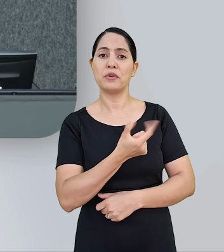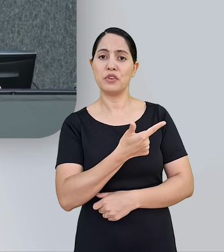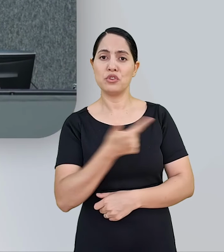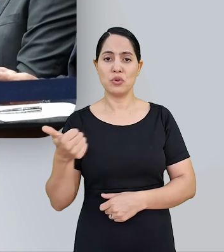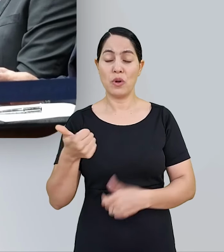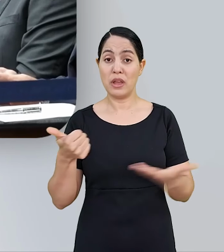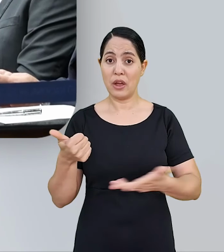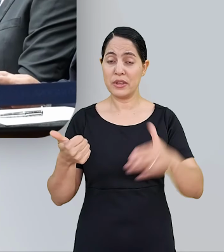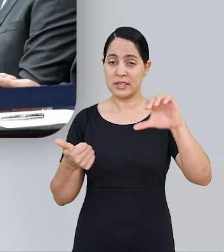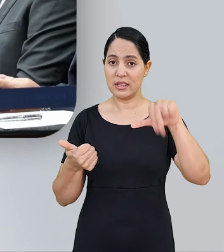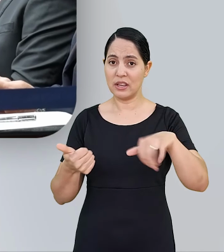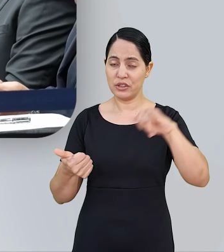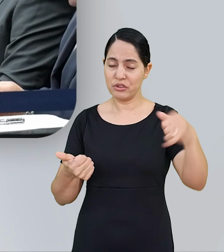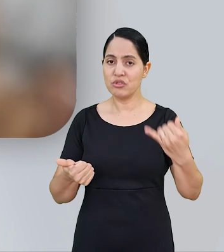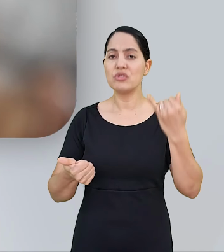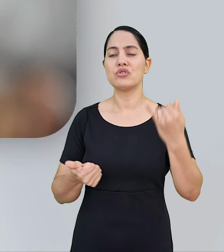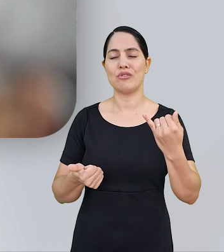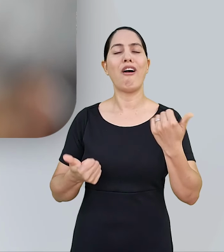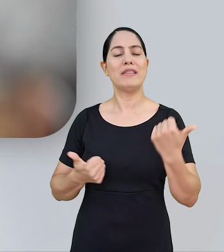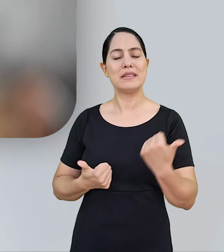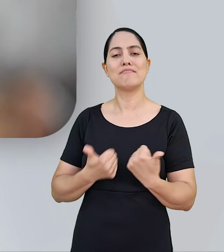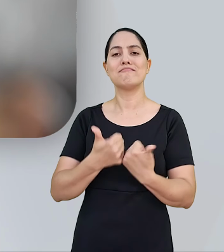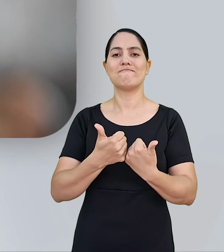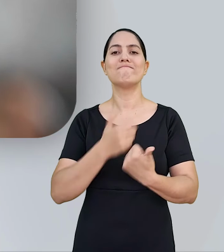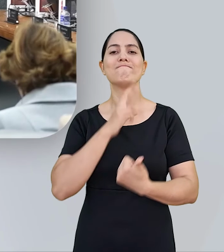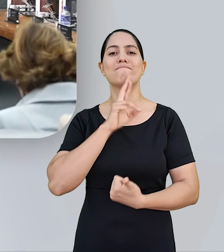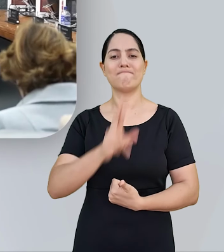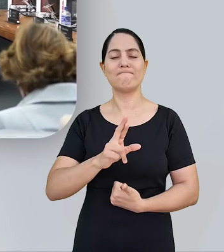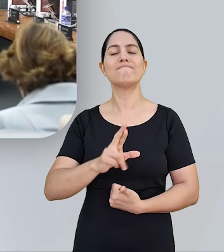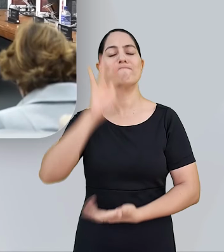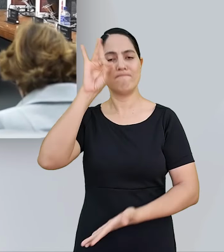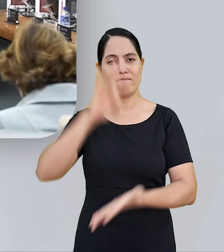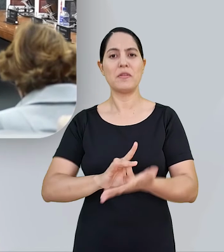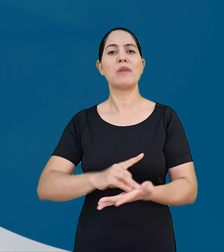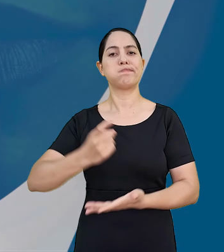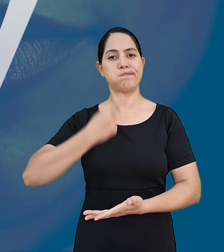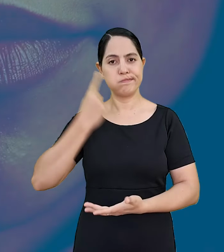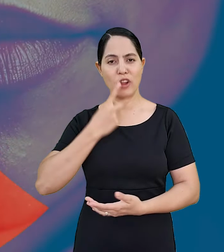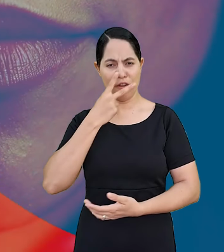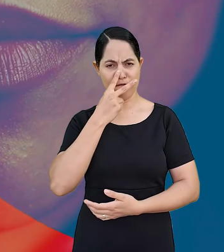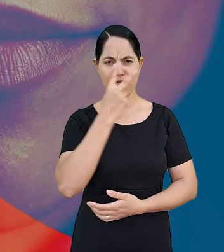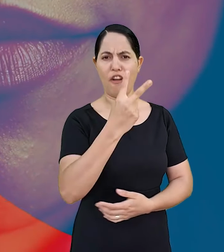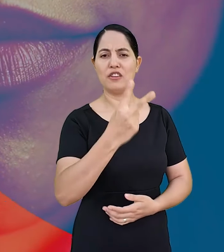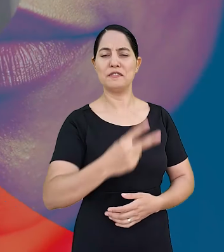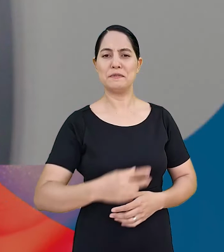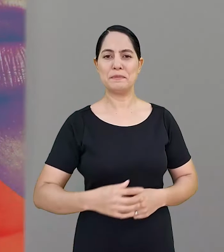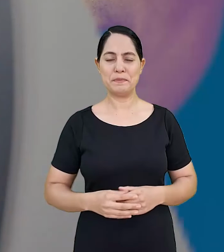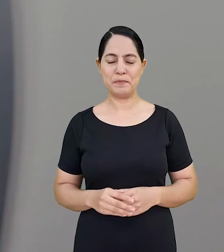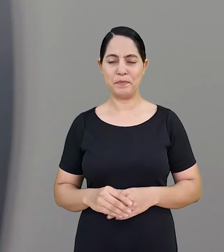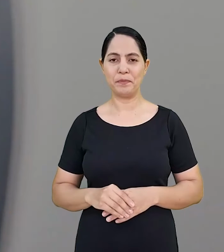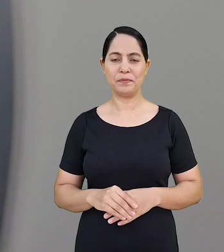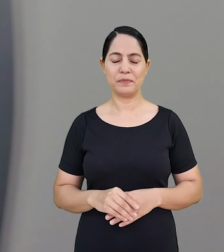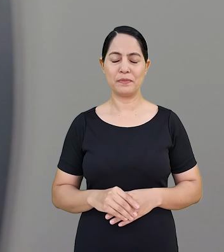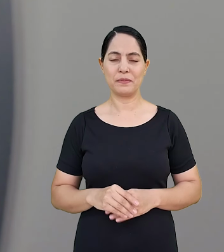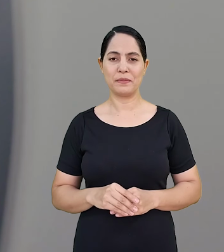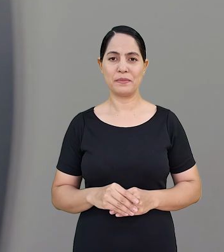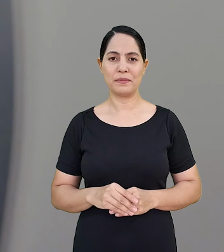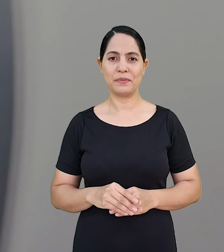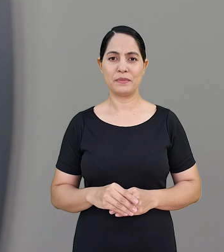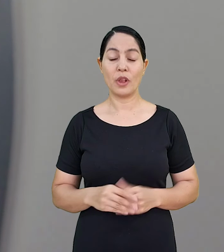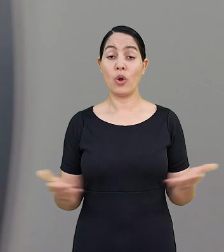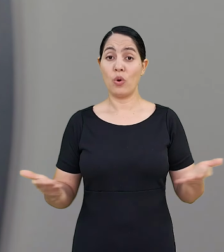de Justiça. Veredito que fortalece as prerrogativas e a própria advocacia brasileira. Na verdade, o que o